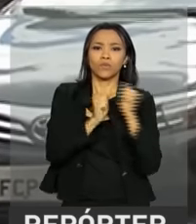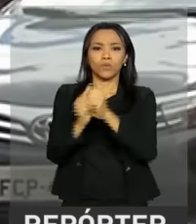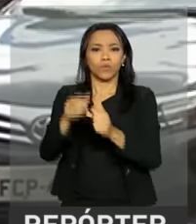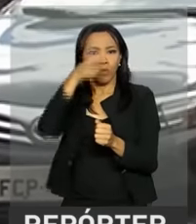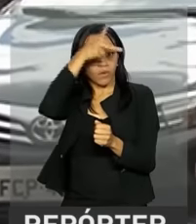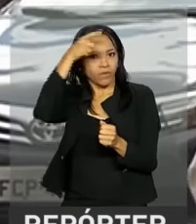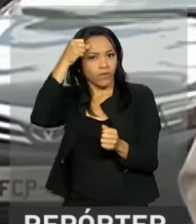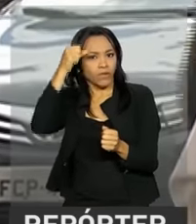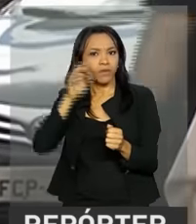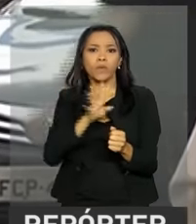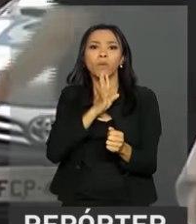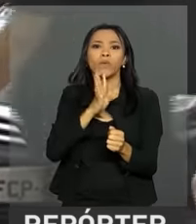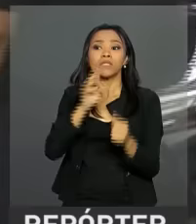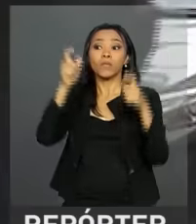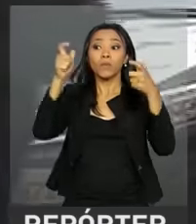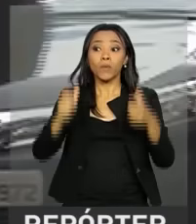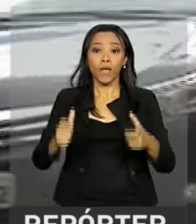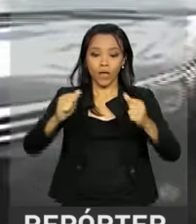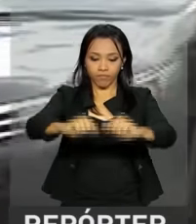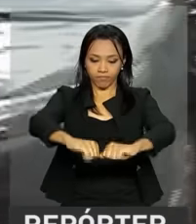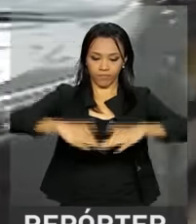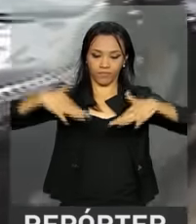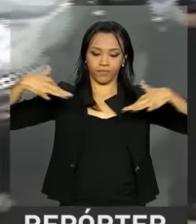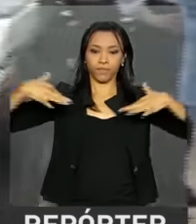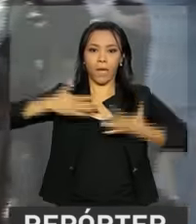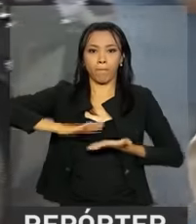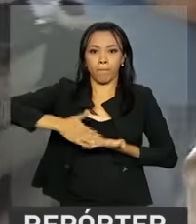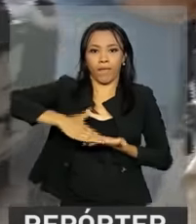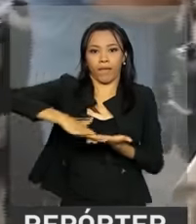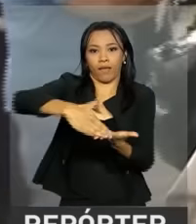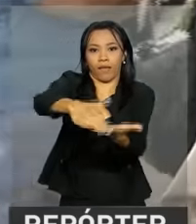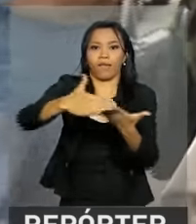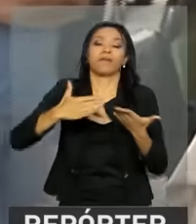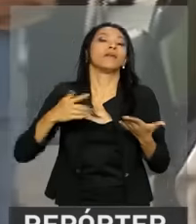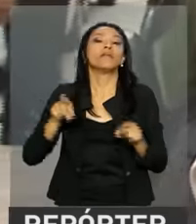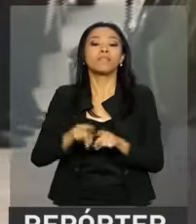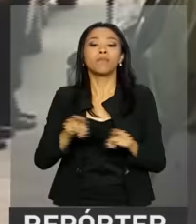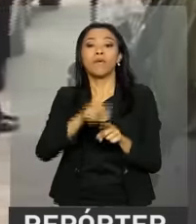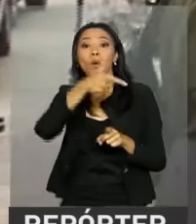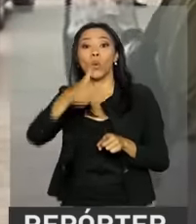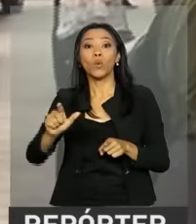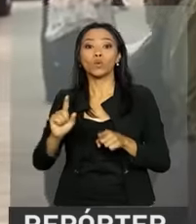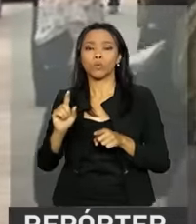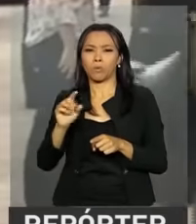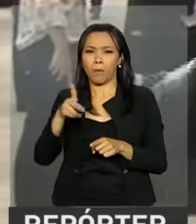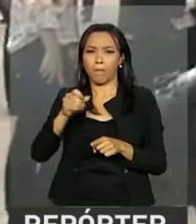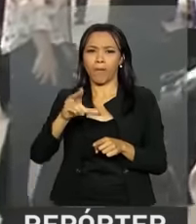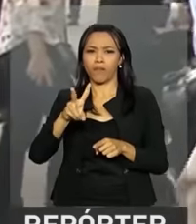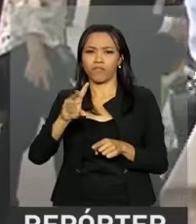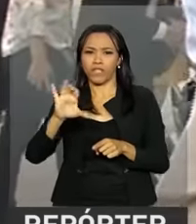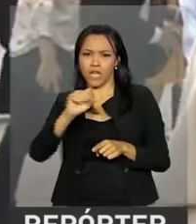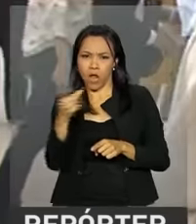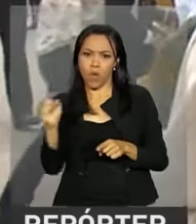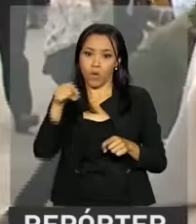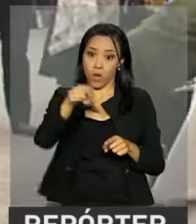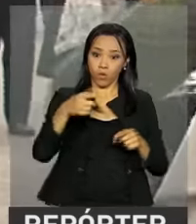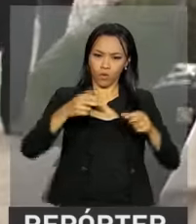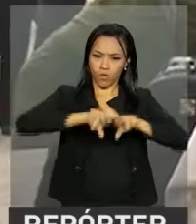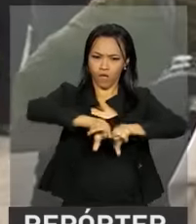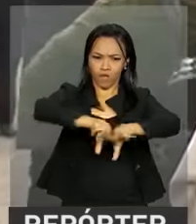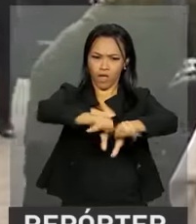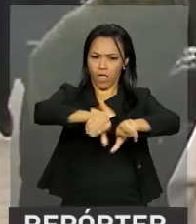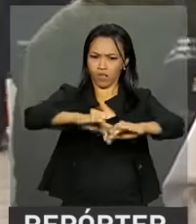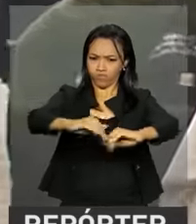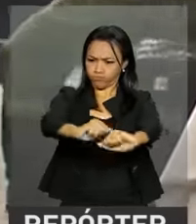Júnior ele conheceu o sambódromo e o pavilhão de exposições depois os dois seguiram aqui para a fábrica do Samba um conjunto de